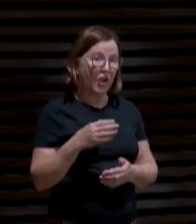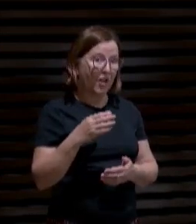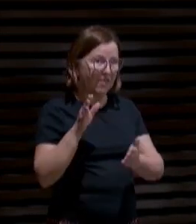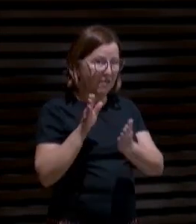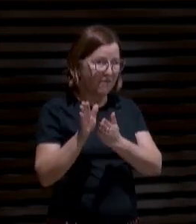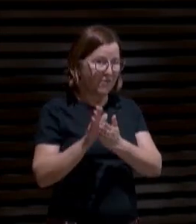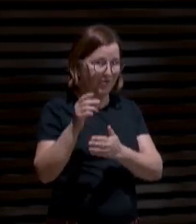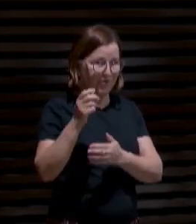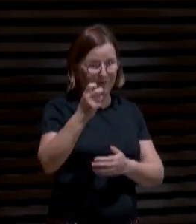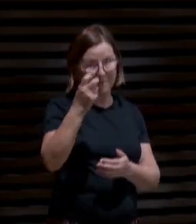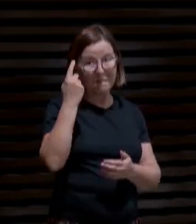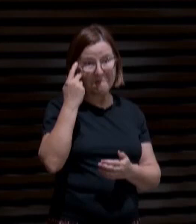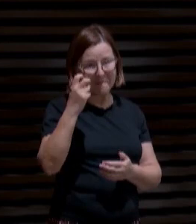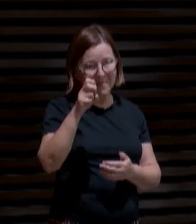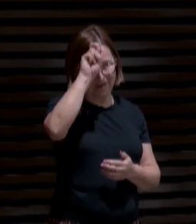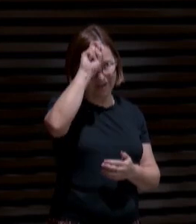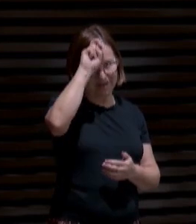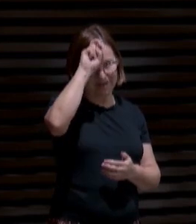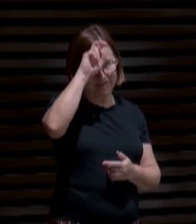por apedrejamento.